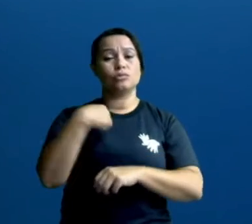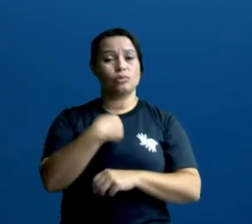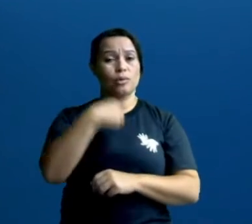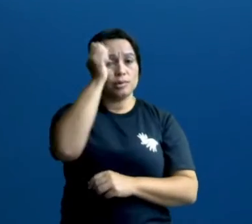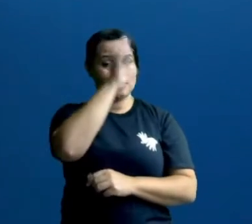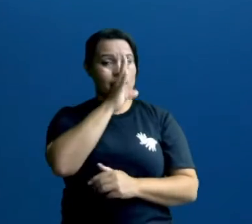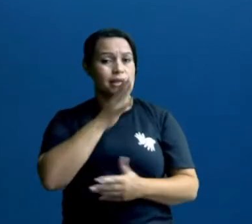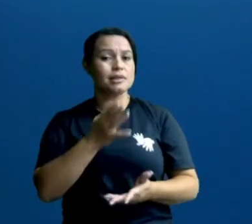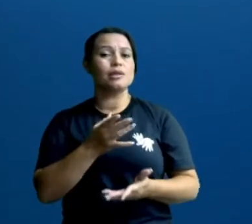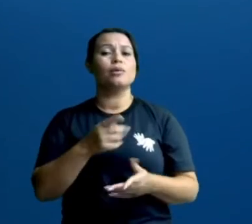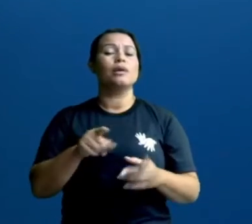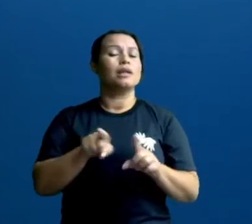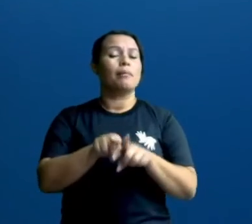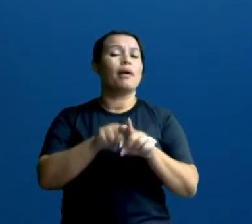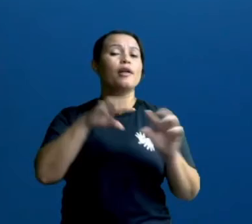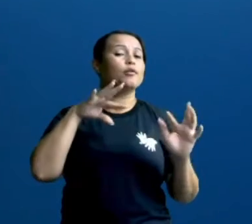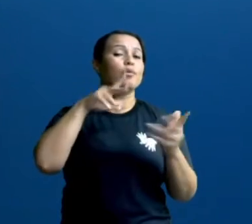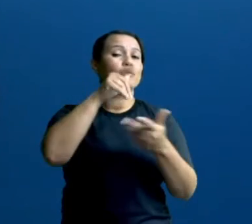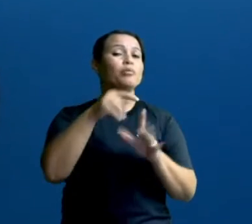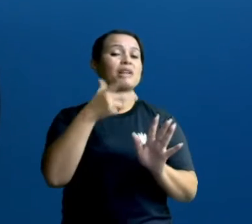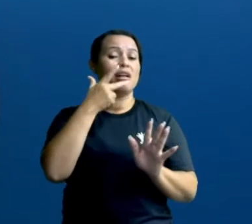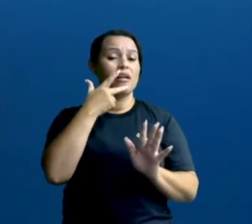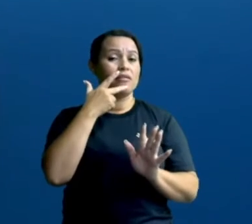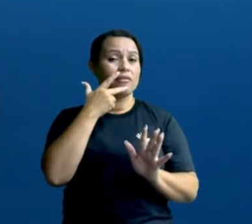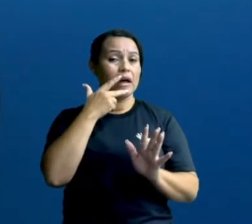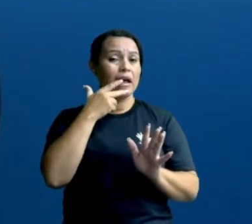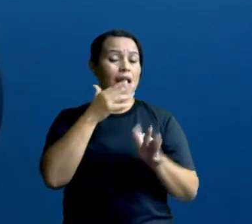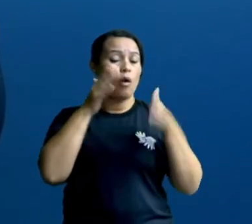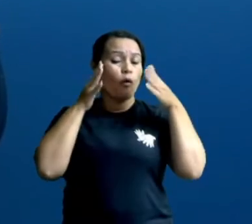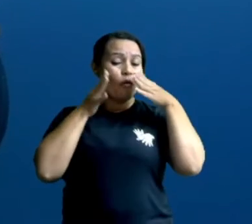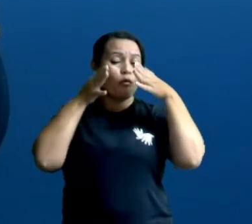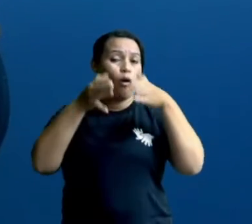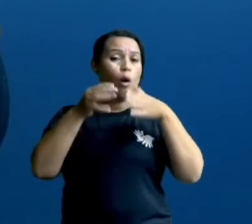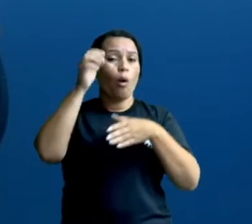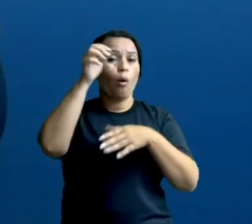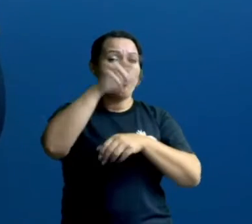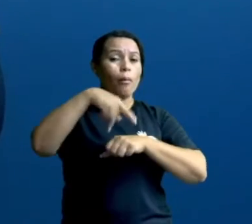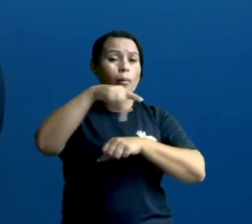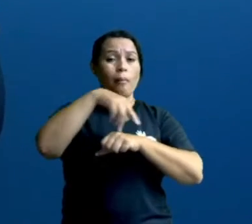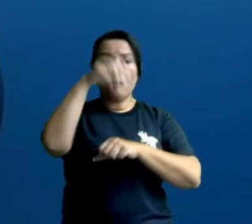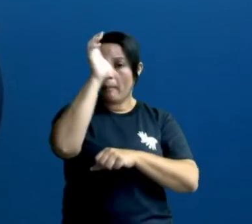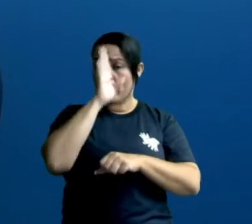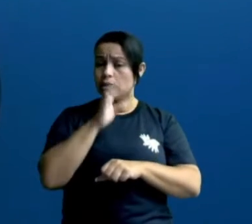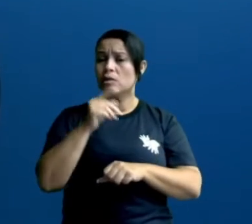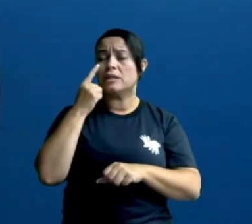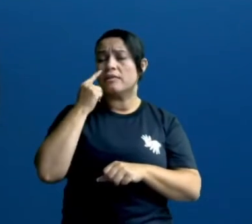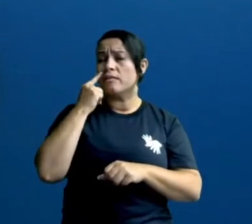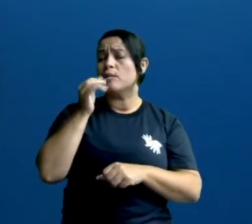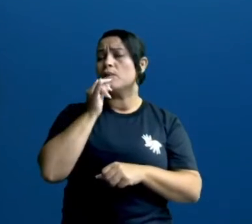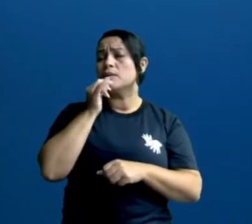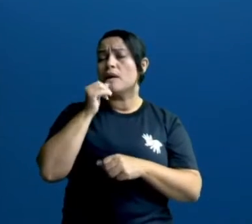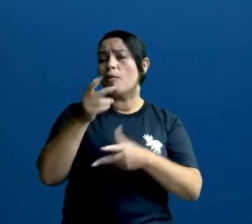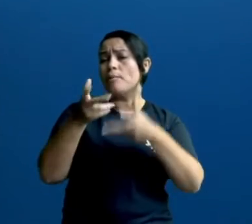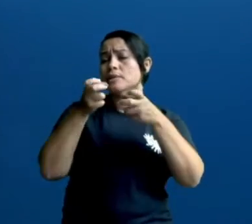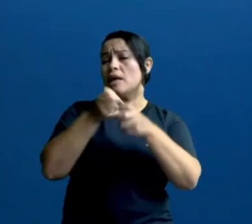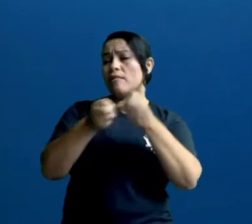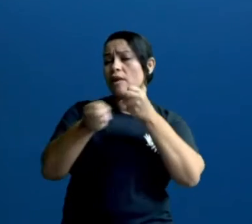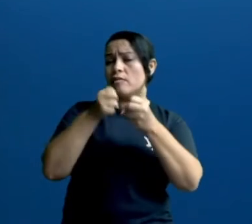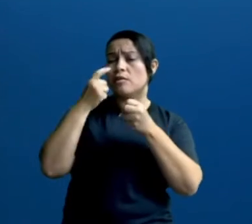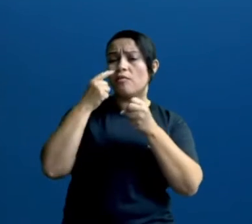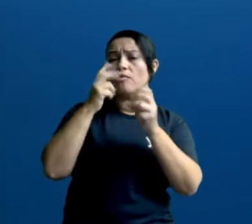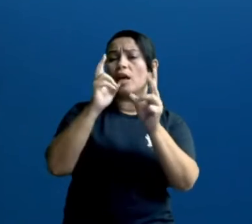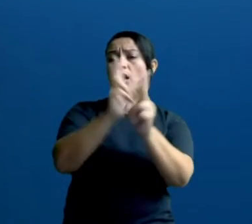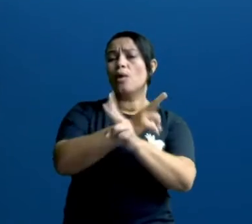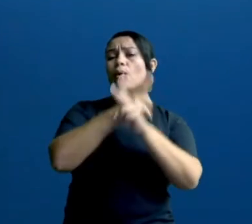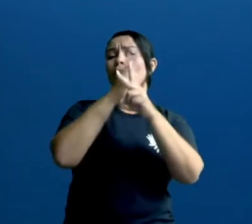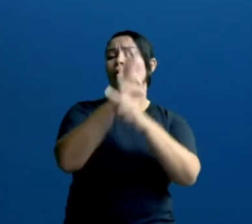especificamente nos nossos países Então você prestando atenção no telejornal na hora do tempo aí você vai ver esse